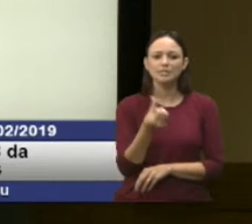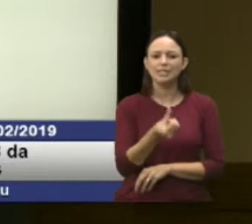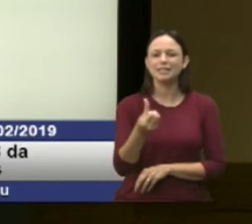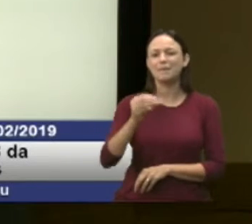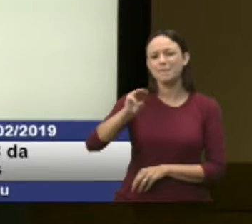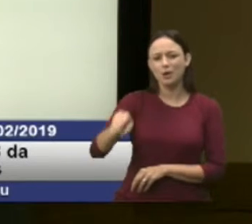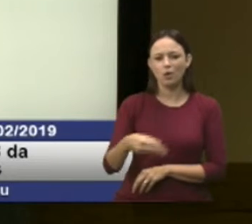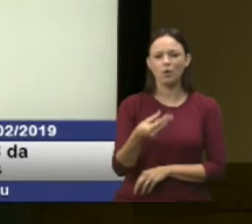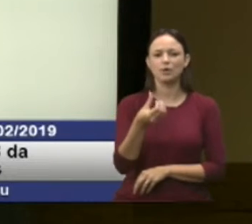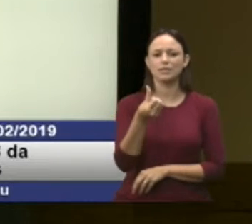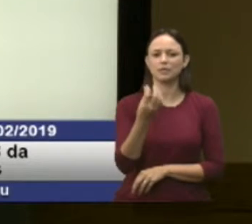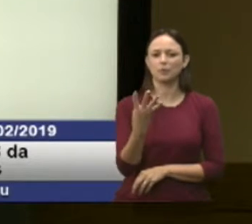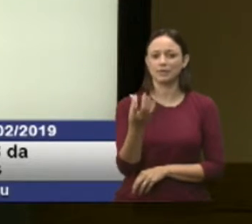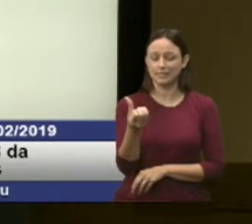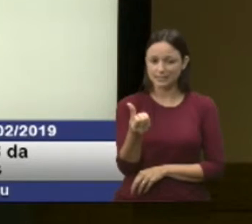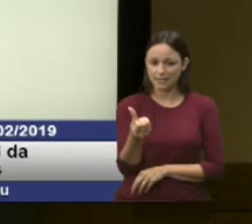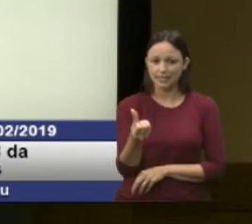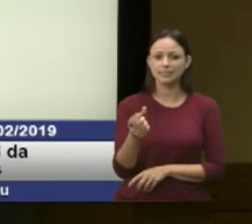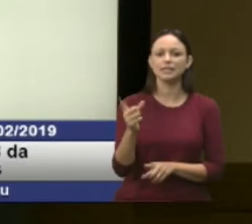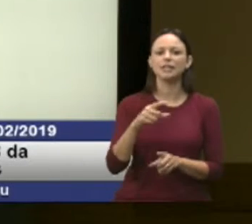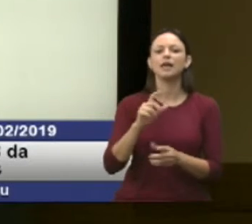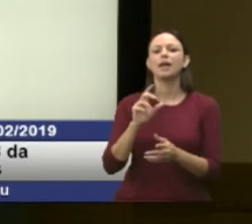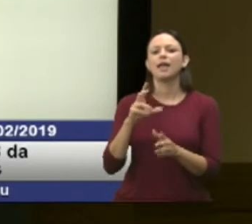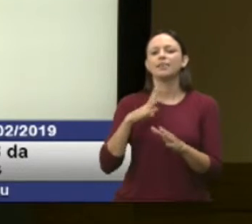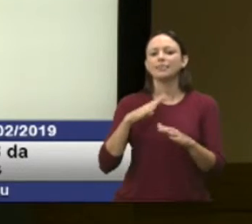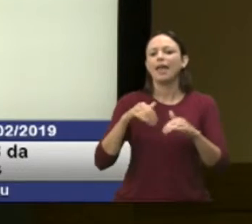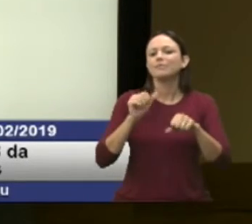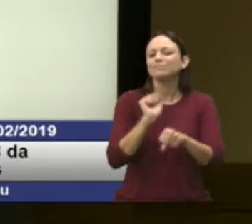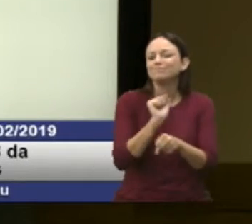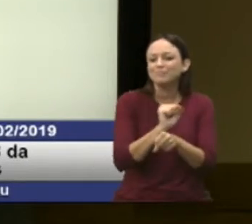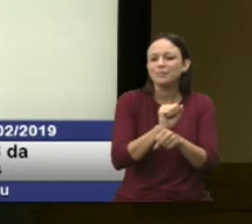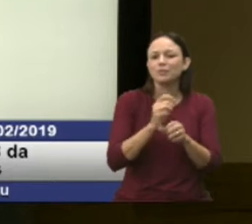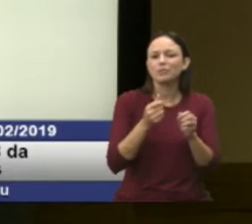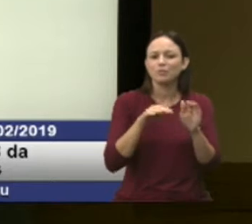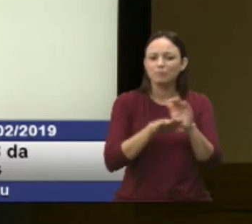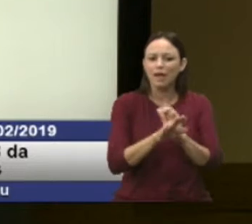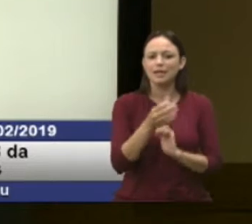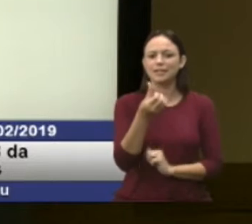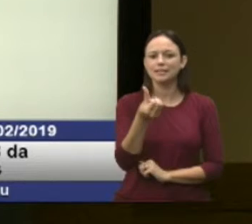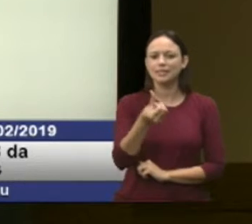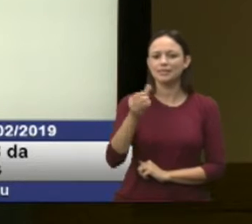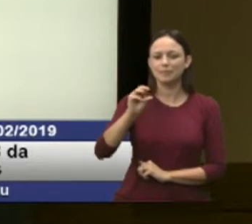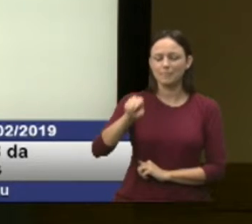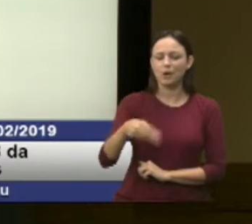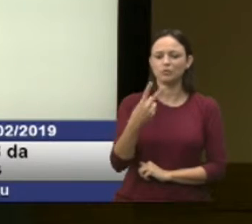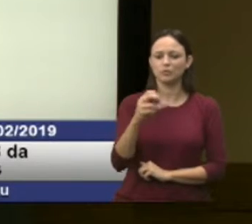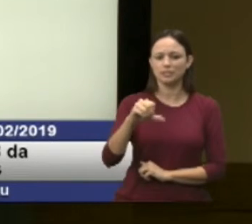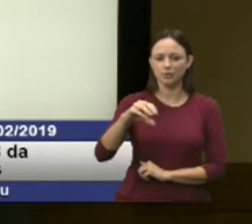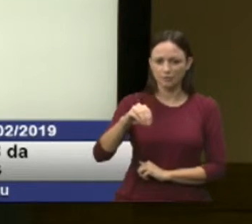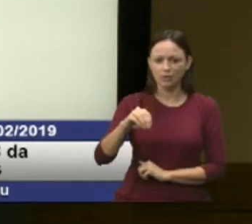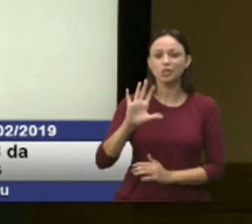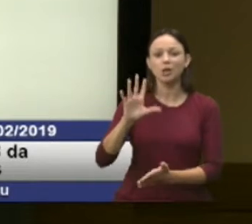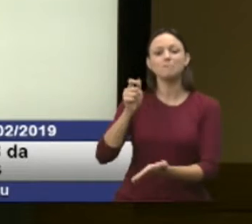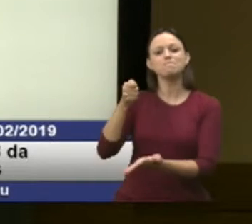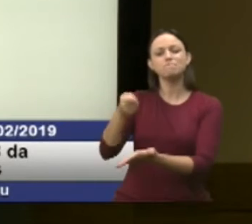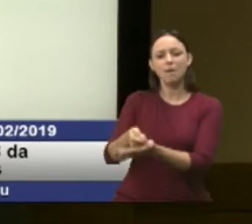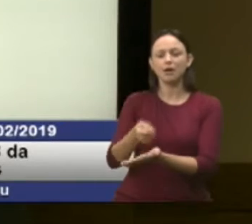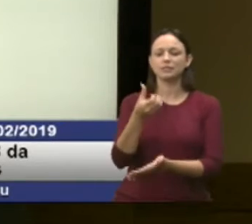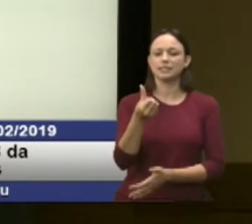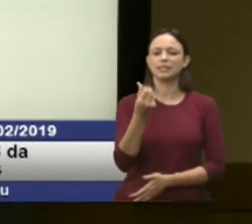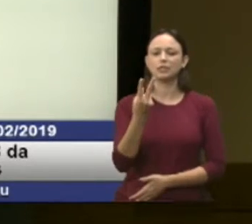646, o liquidado 66 milhões 290 e o pago 62 milhões